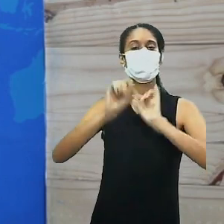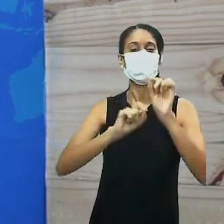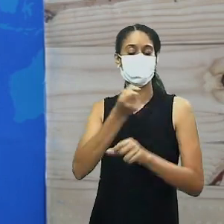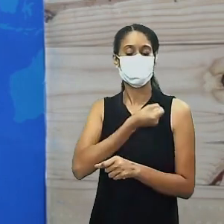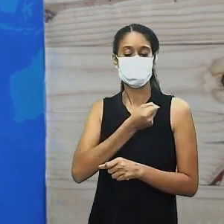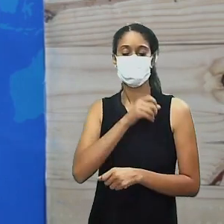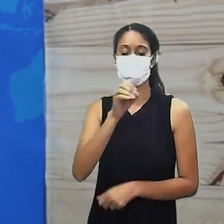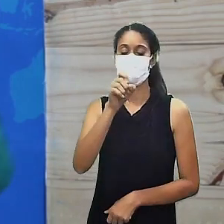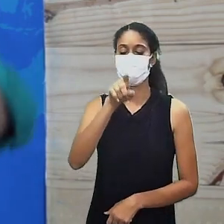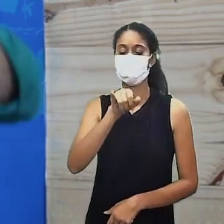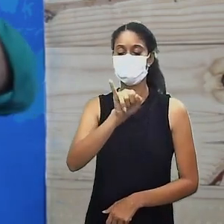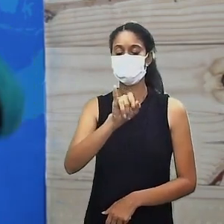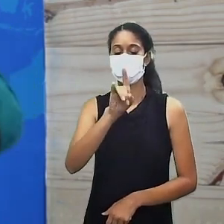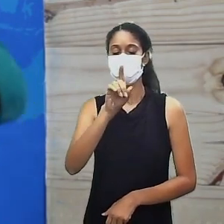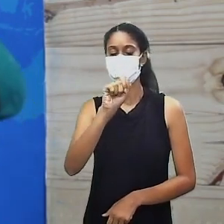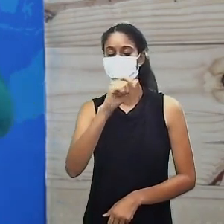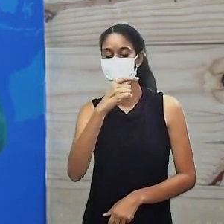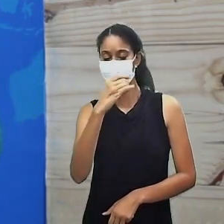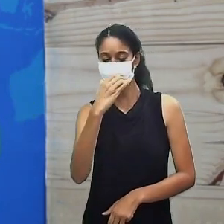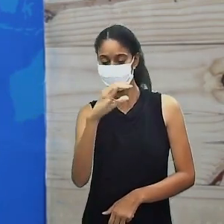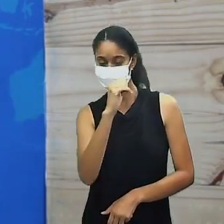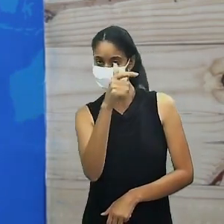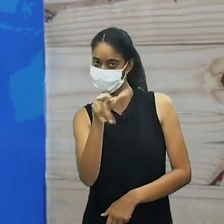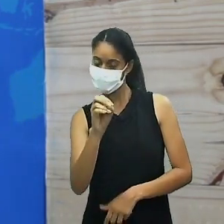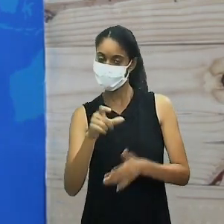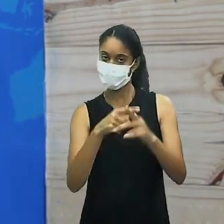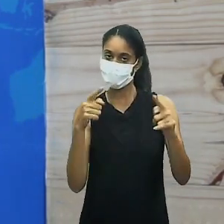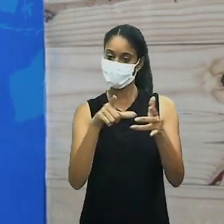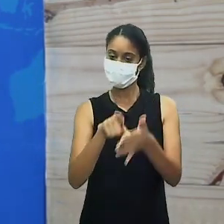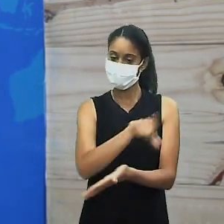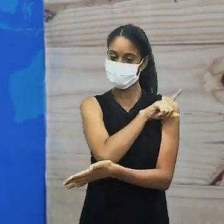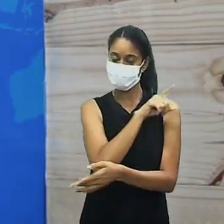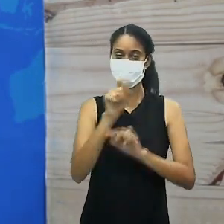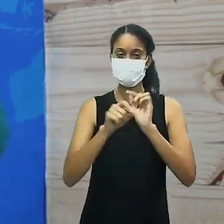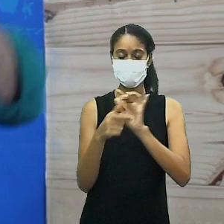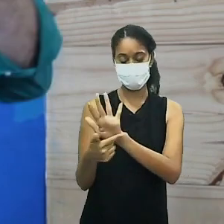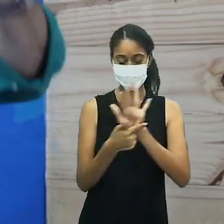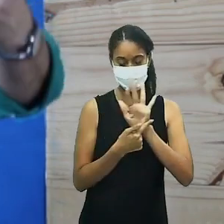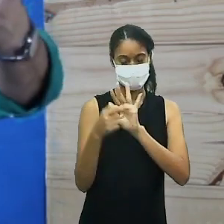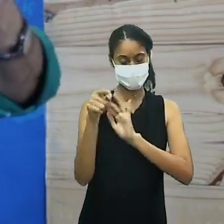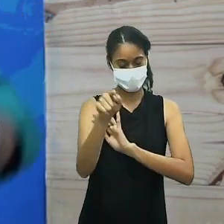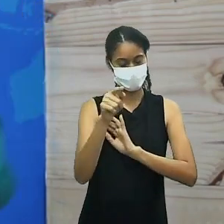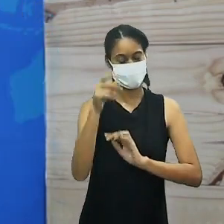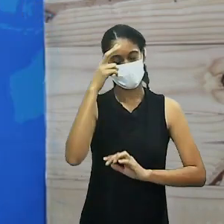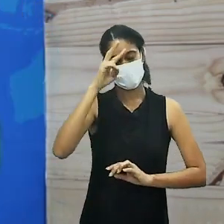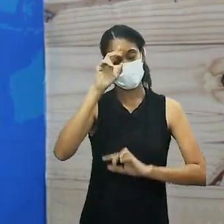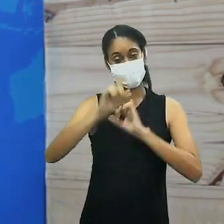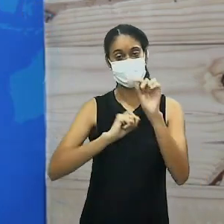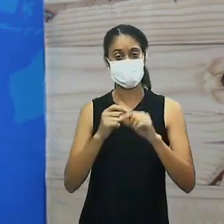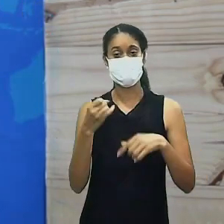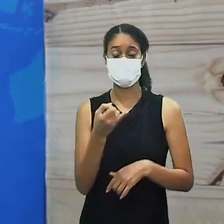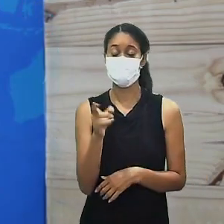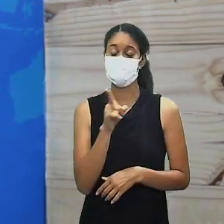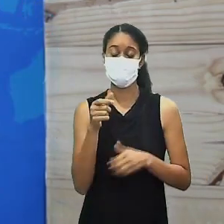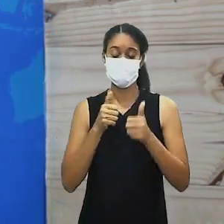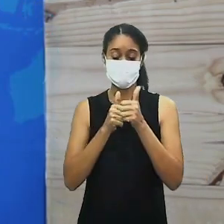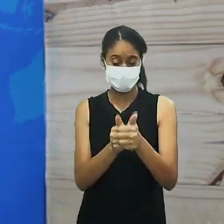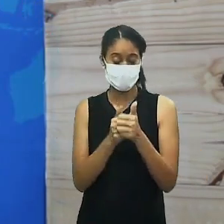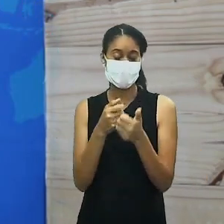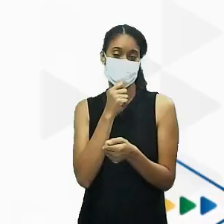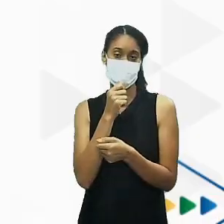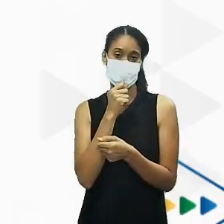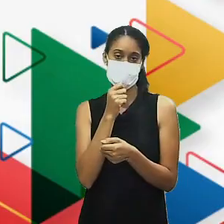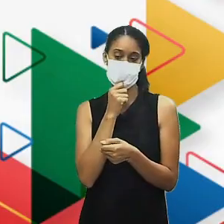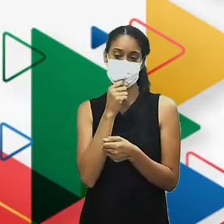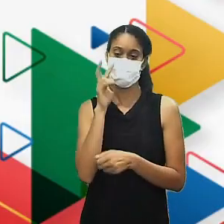de oxidação. Só que antes disso, deixa eu te apresentar, só te lembrar, na verdade, que se você não me segue ainda, joga